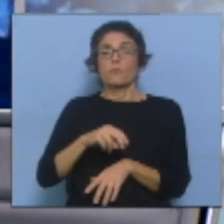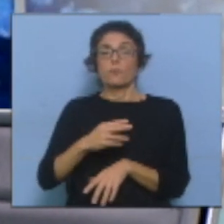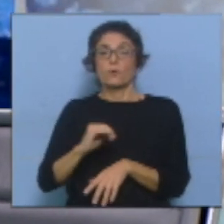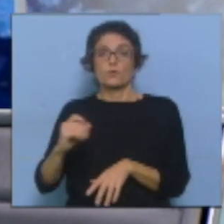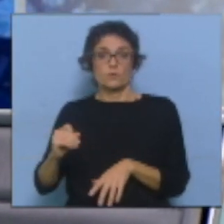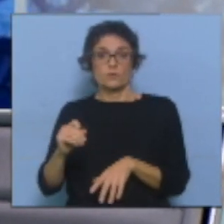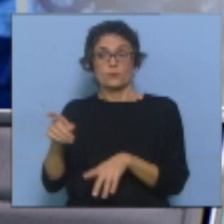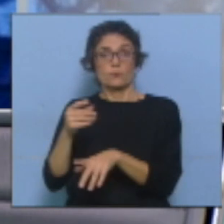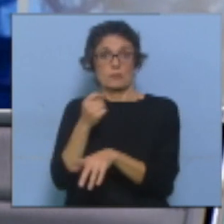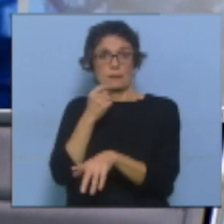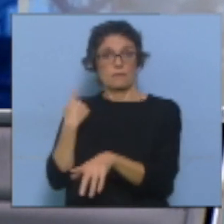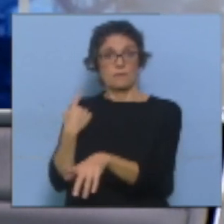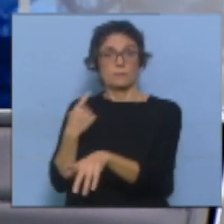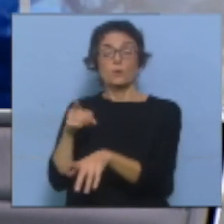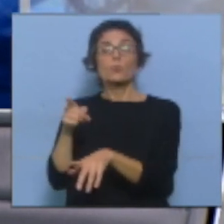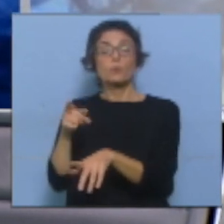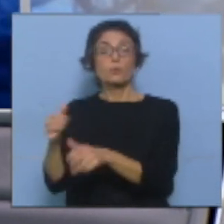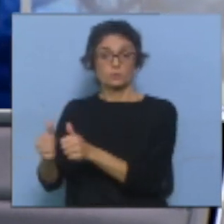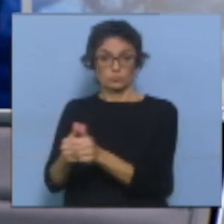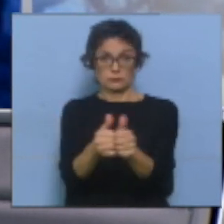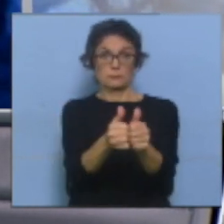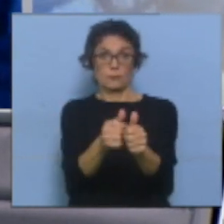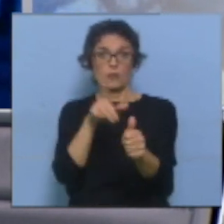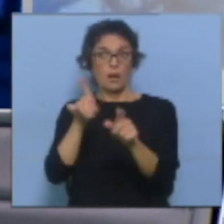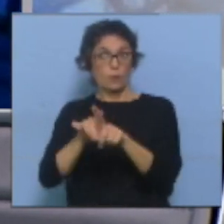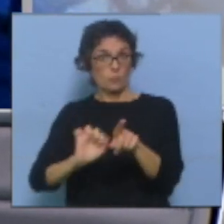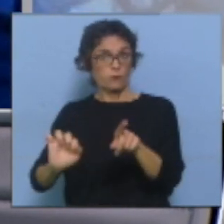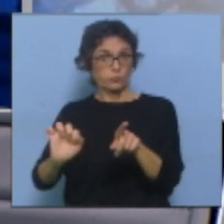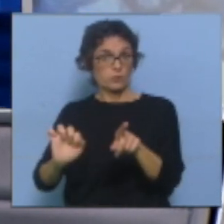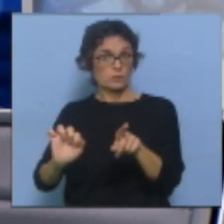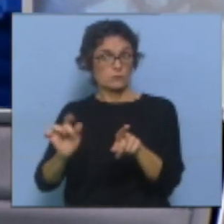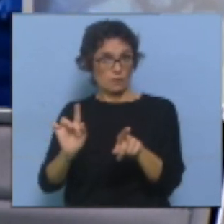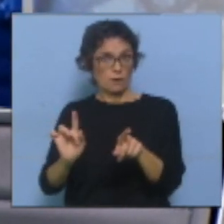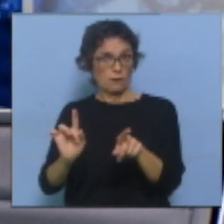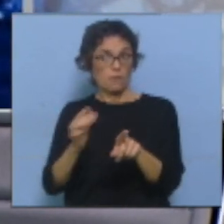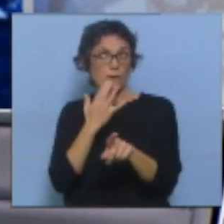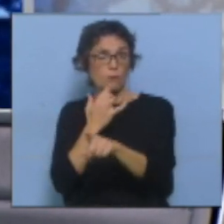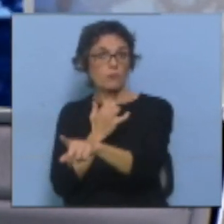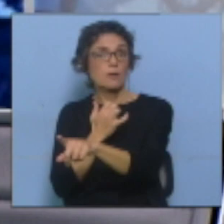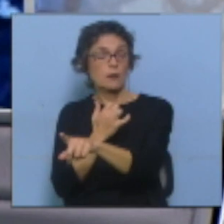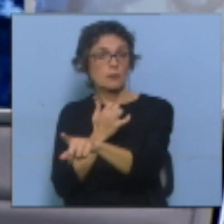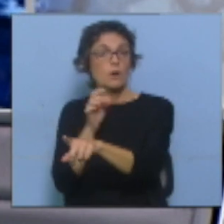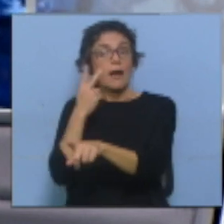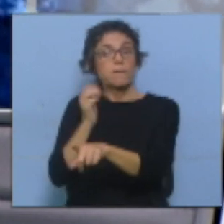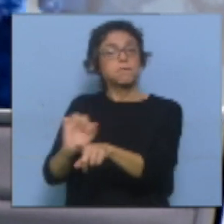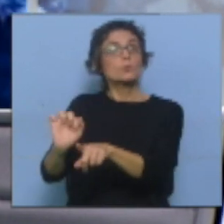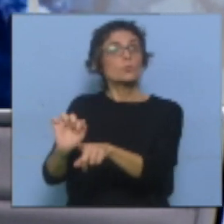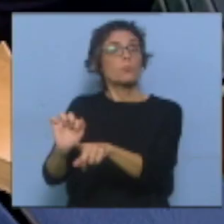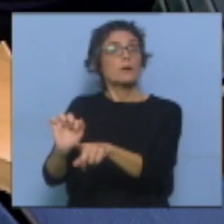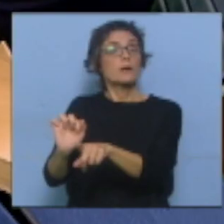do teu irmão, porque tens a tua... És gêmeo, ok, mas tens a tua vida. Aliás, andavam em cursos Diferentes no nono